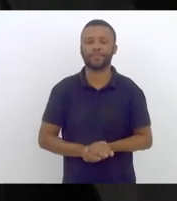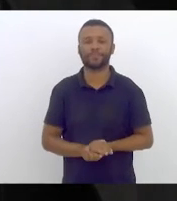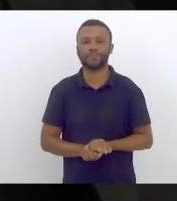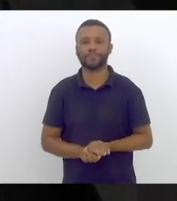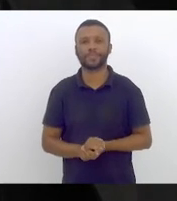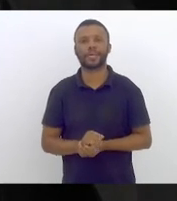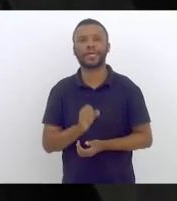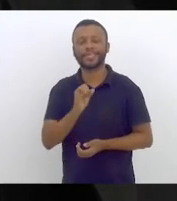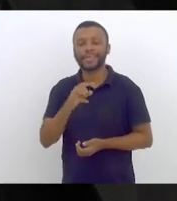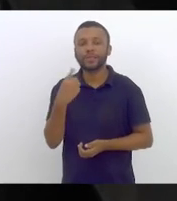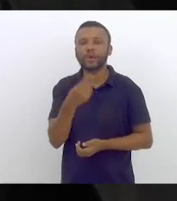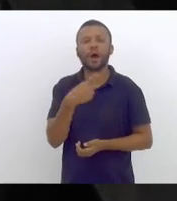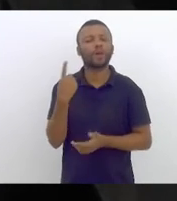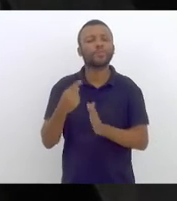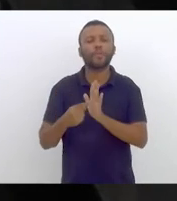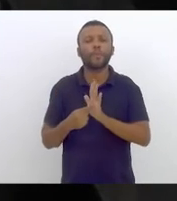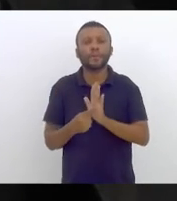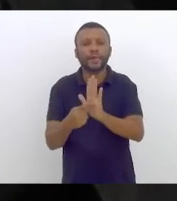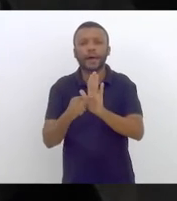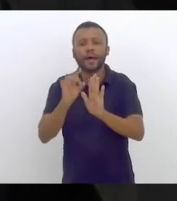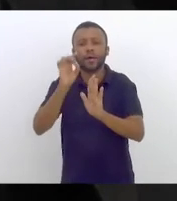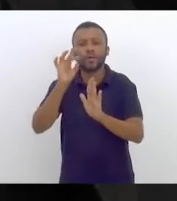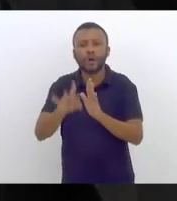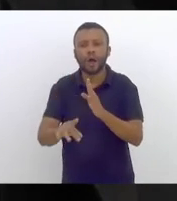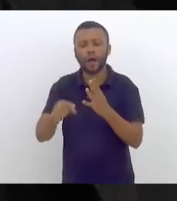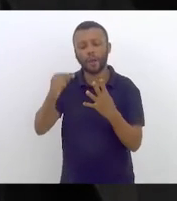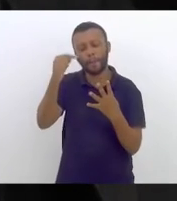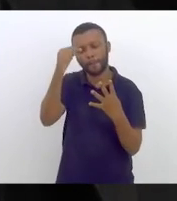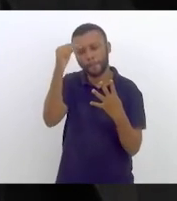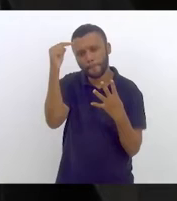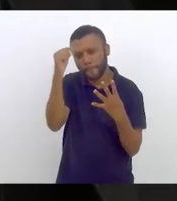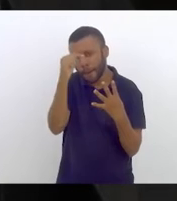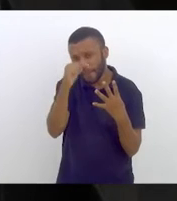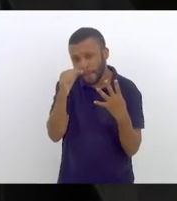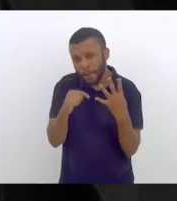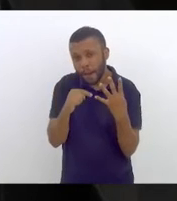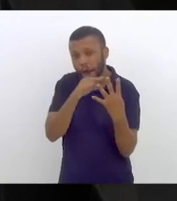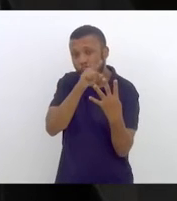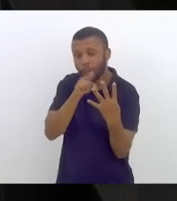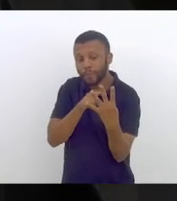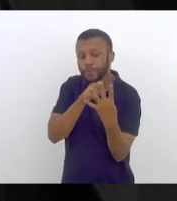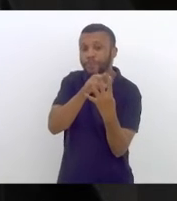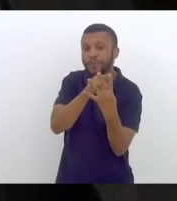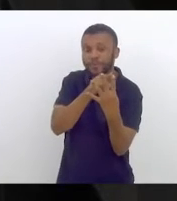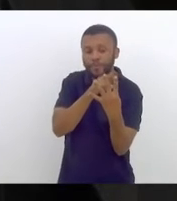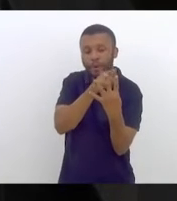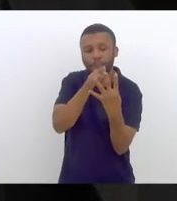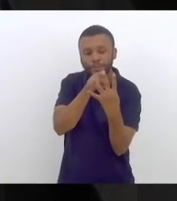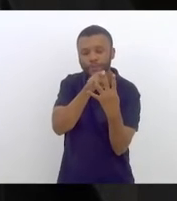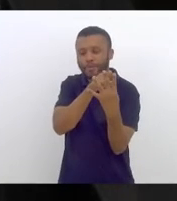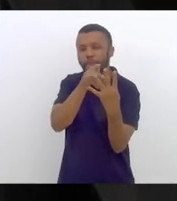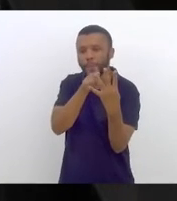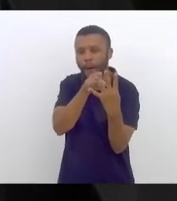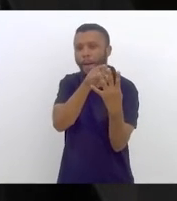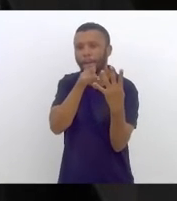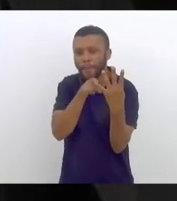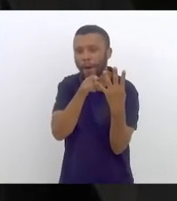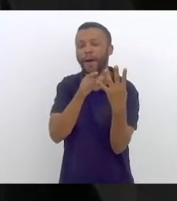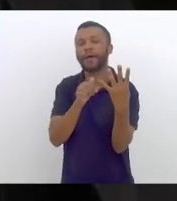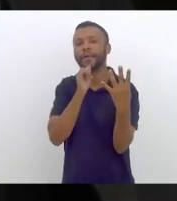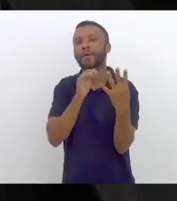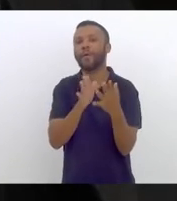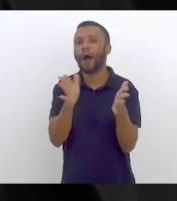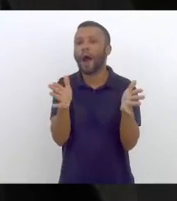mais longe que isso, apenas os quatro primeiros, não vou mais longe que isso, quais sejam: erradicação